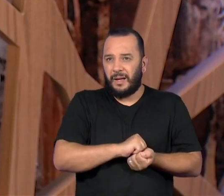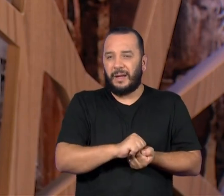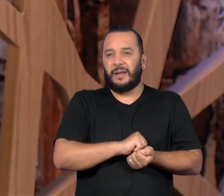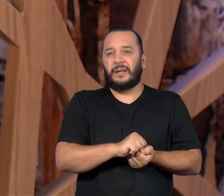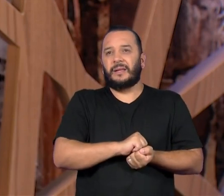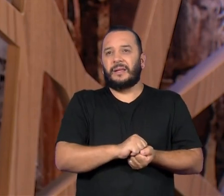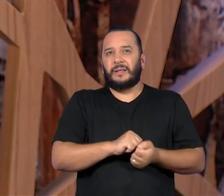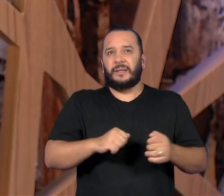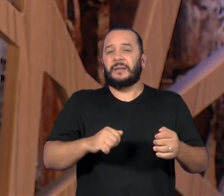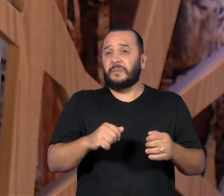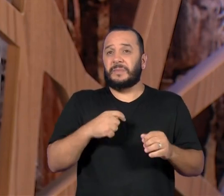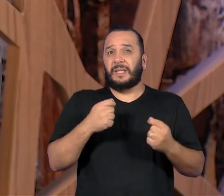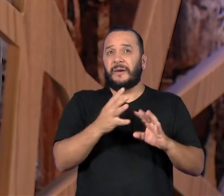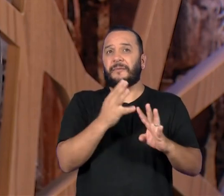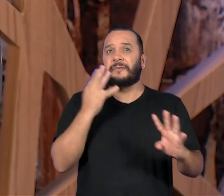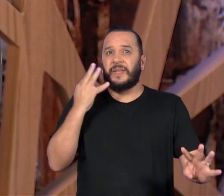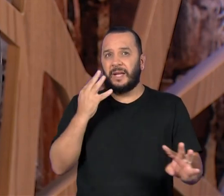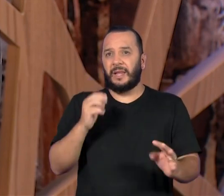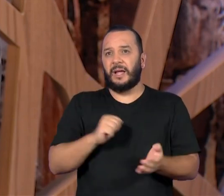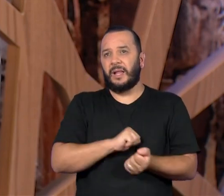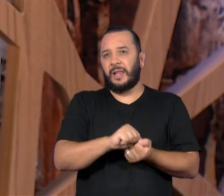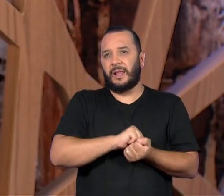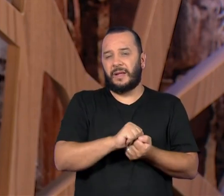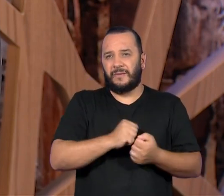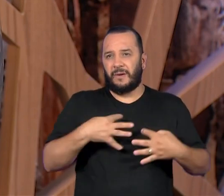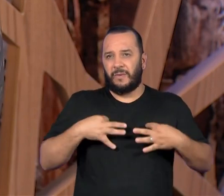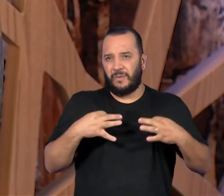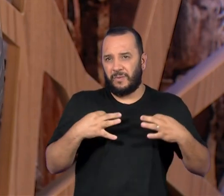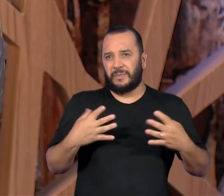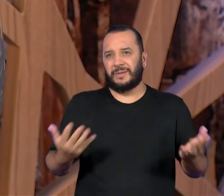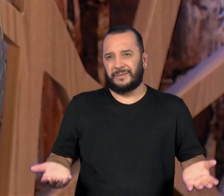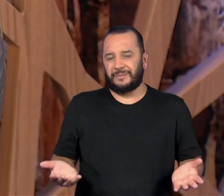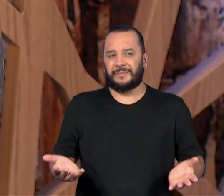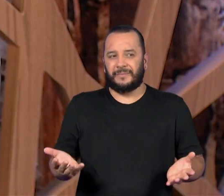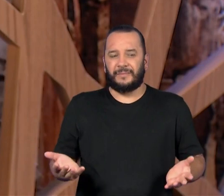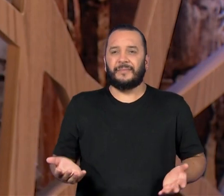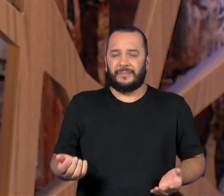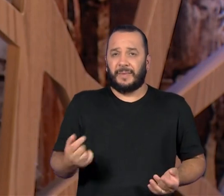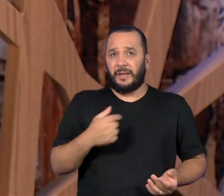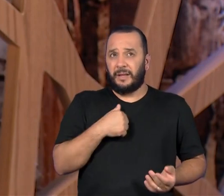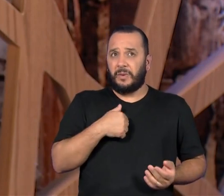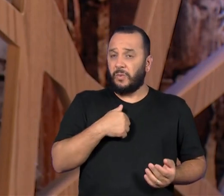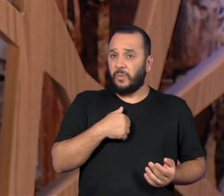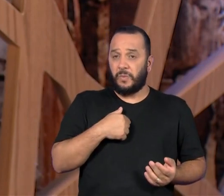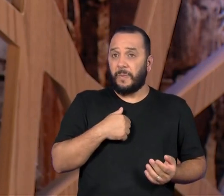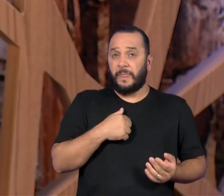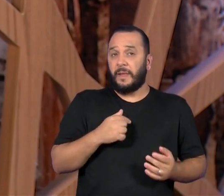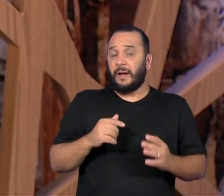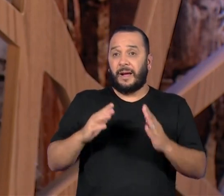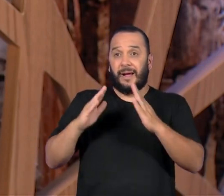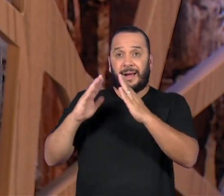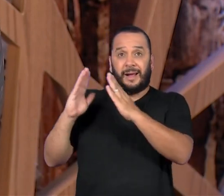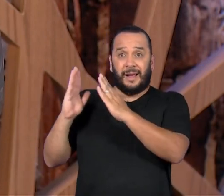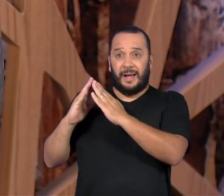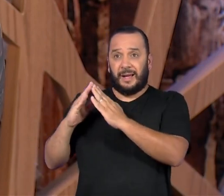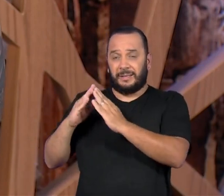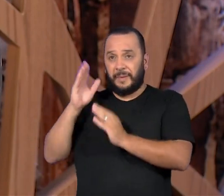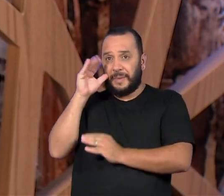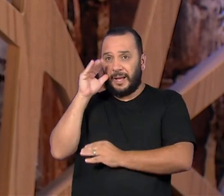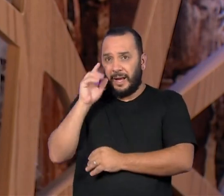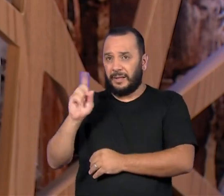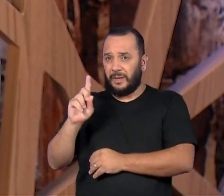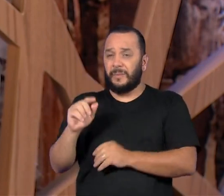para poder usar. Então é uma coisa que a gente percebe que, embora eu não estivesse morando na casa, a minha